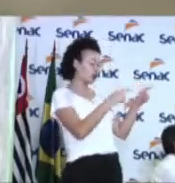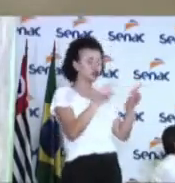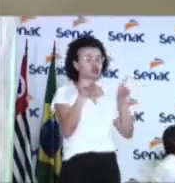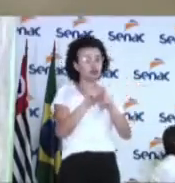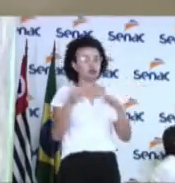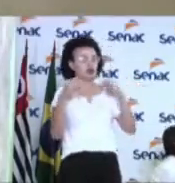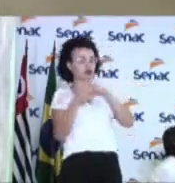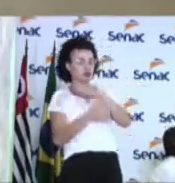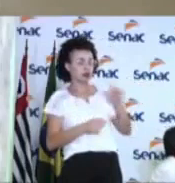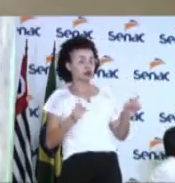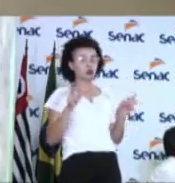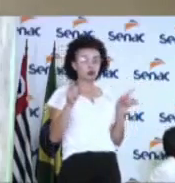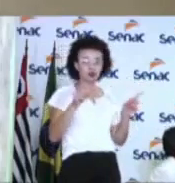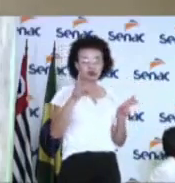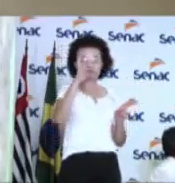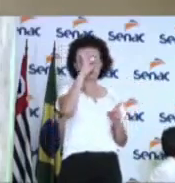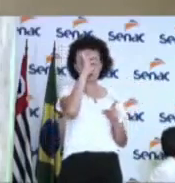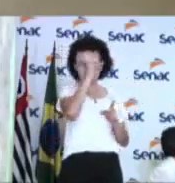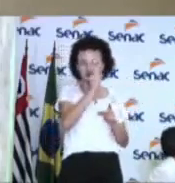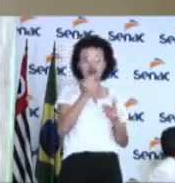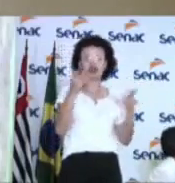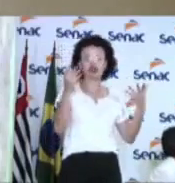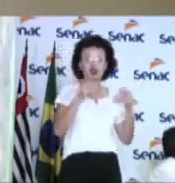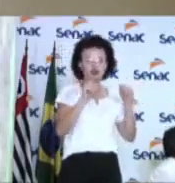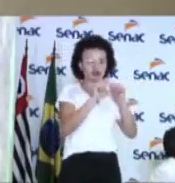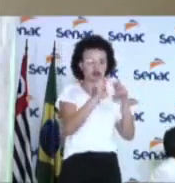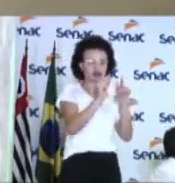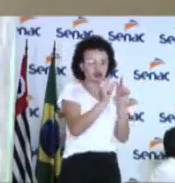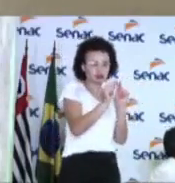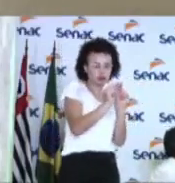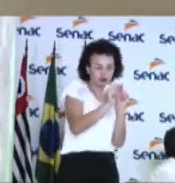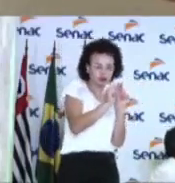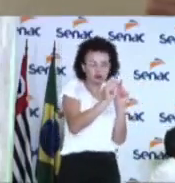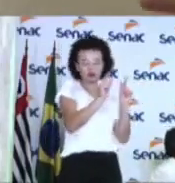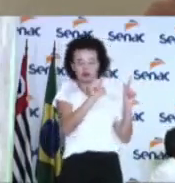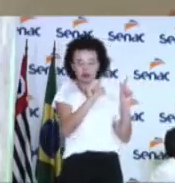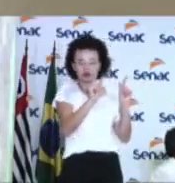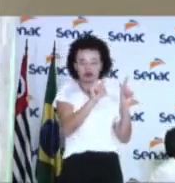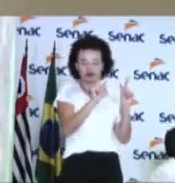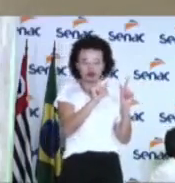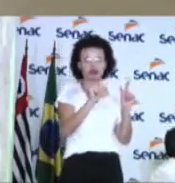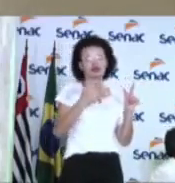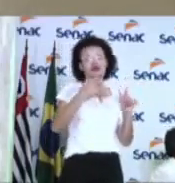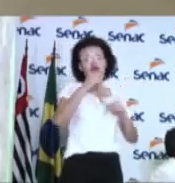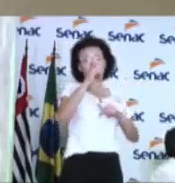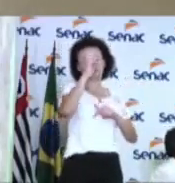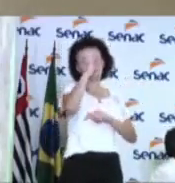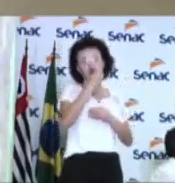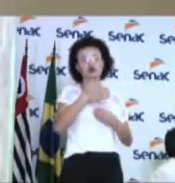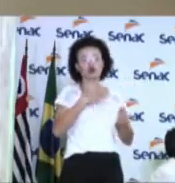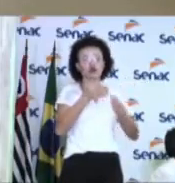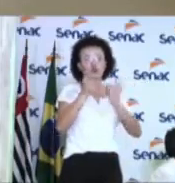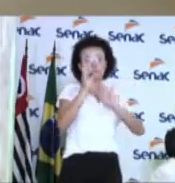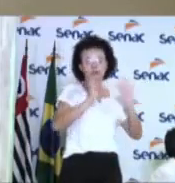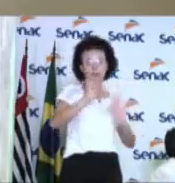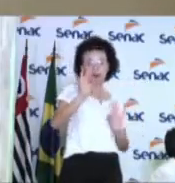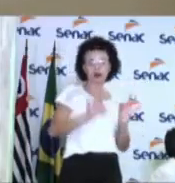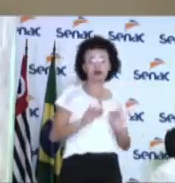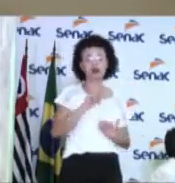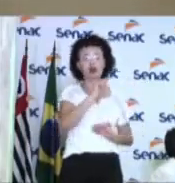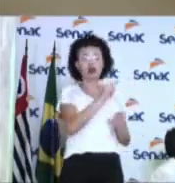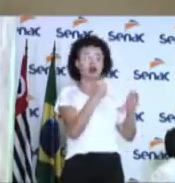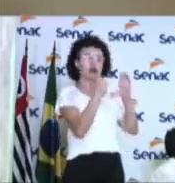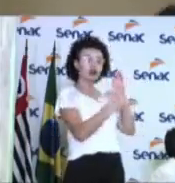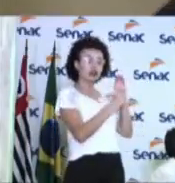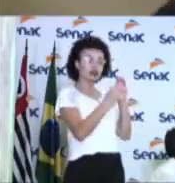novo jeito de produzir, principalmente conteúdos mais longos e séries e tal. Que é isso, por exemplo, o lado do cliente entender que ele não